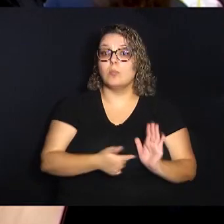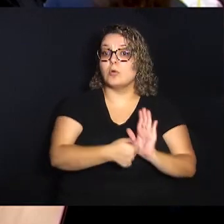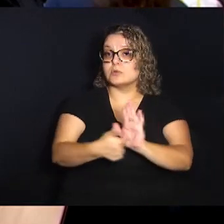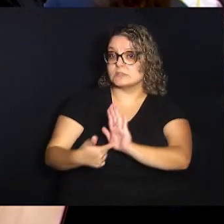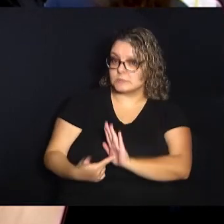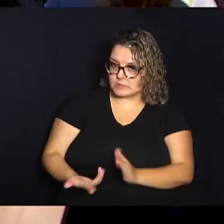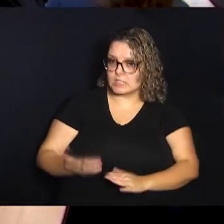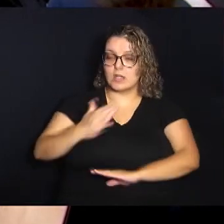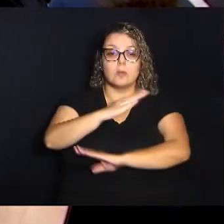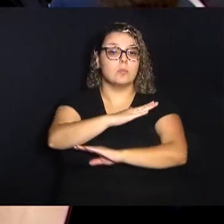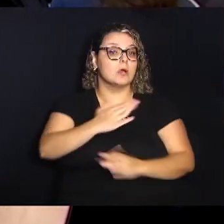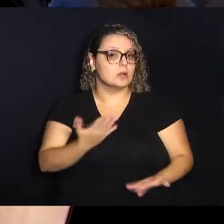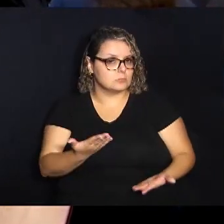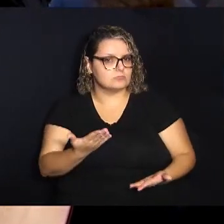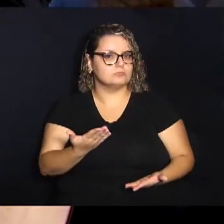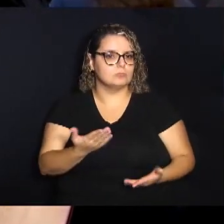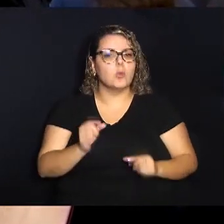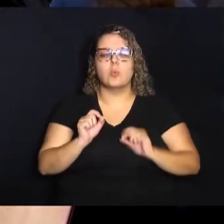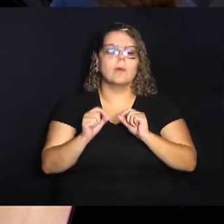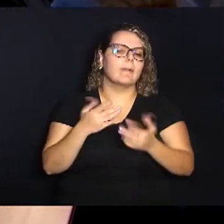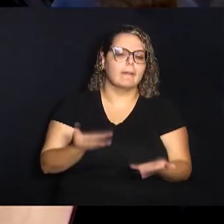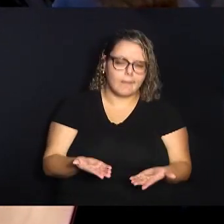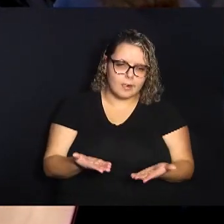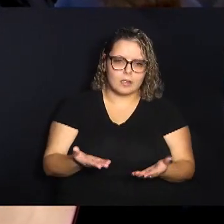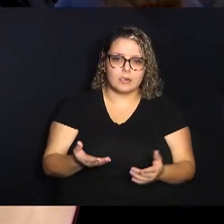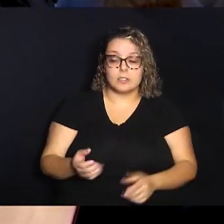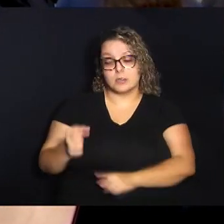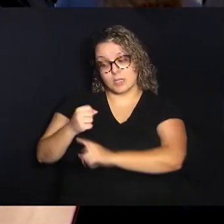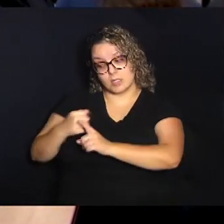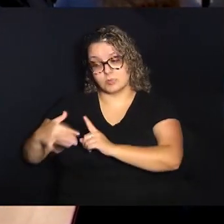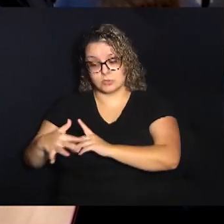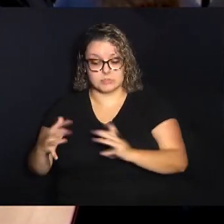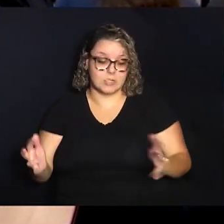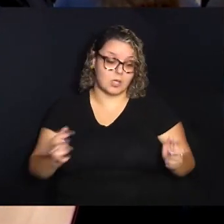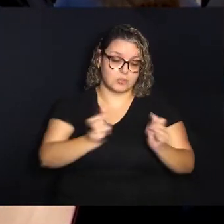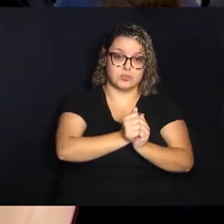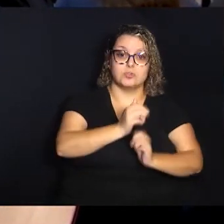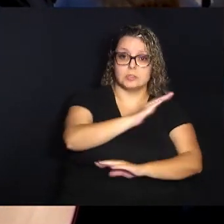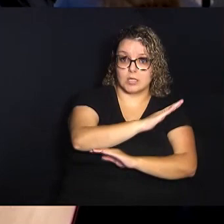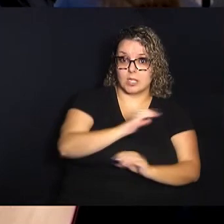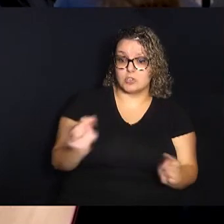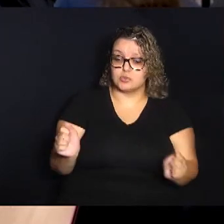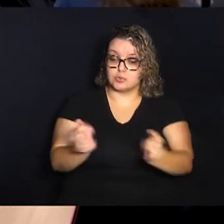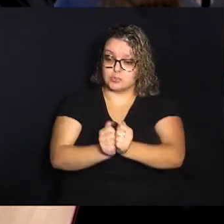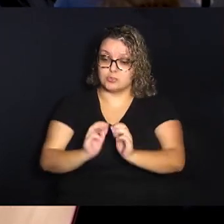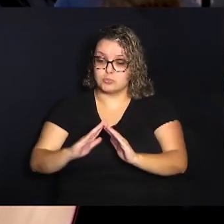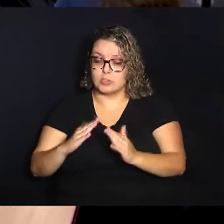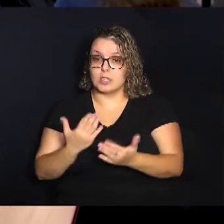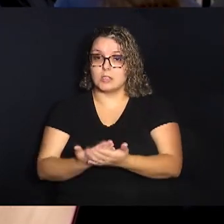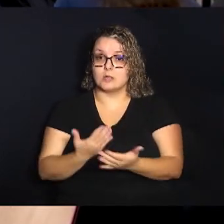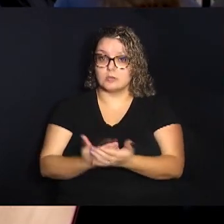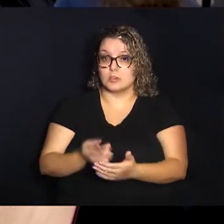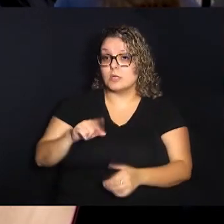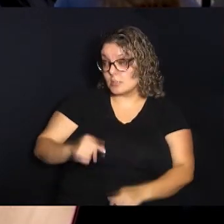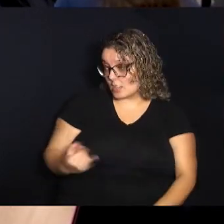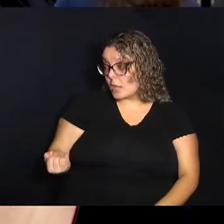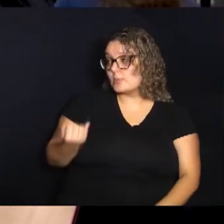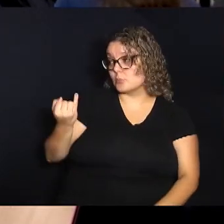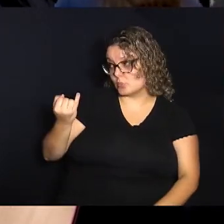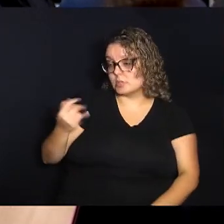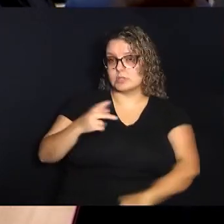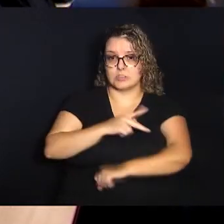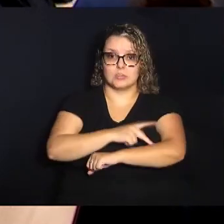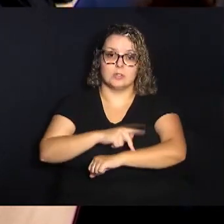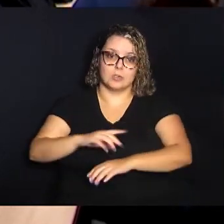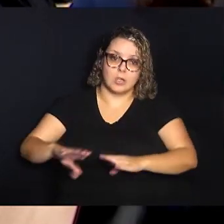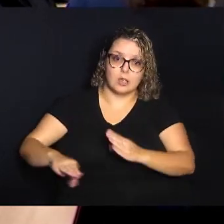aproximar a Câmara da sociedade a partir das escolas, e a gente sabe que isso é uma ferramenta pedagógica importante, complementar aquilo